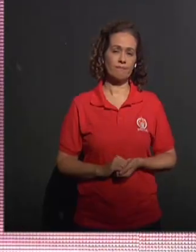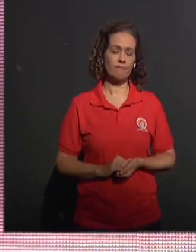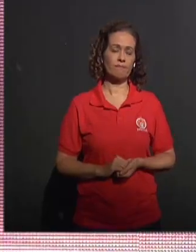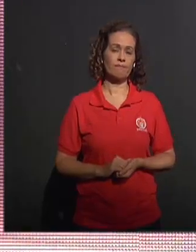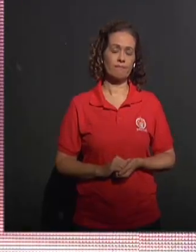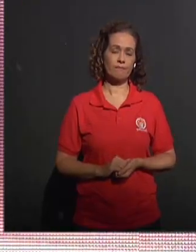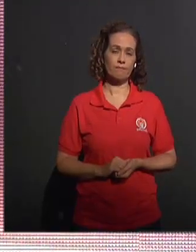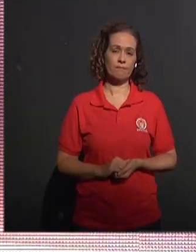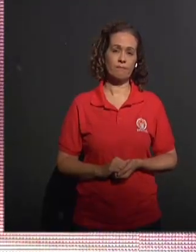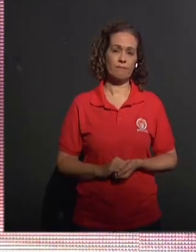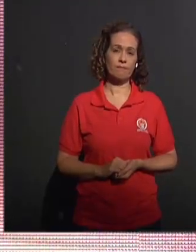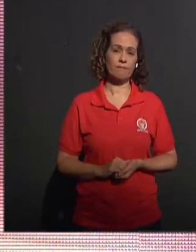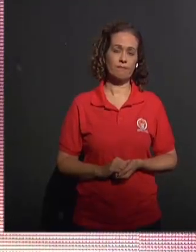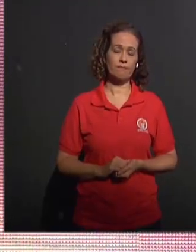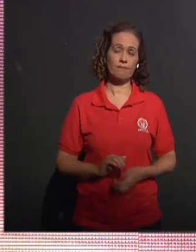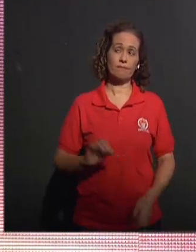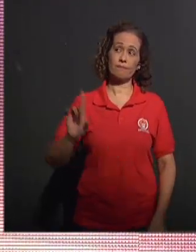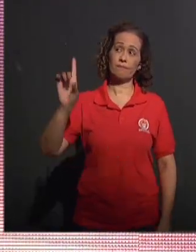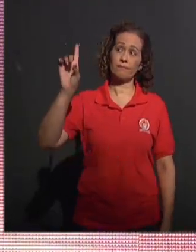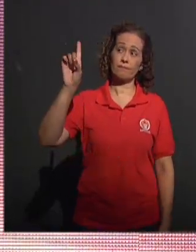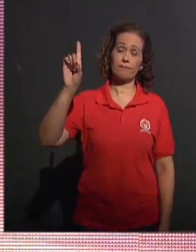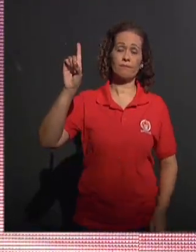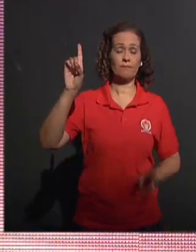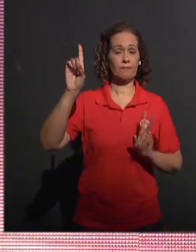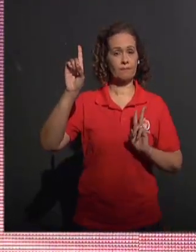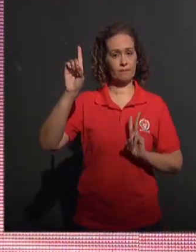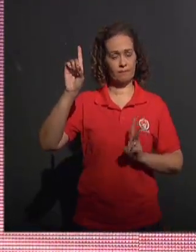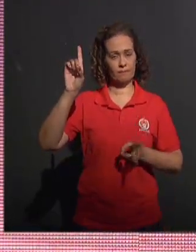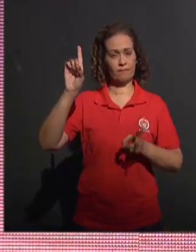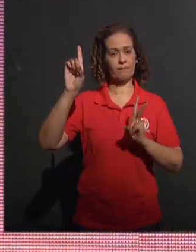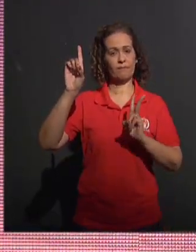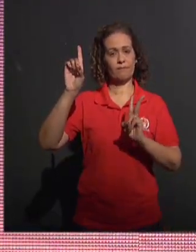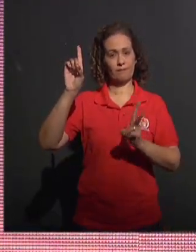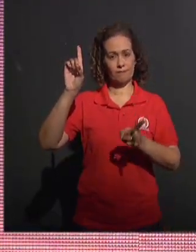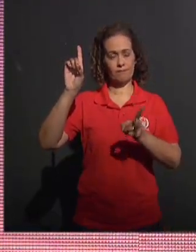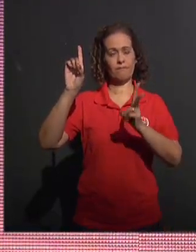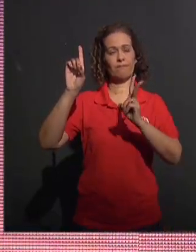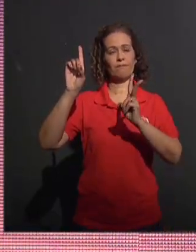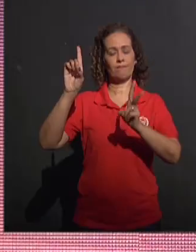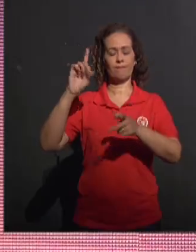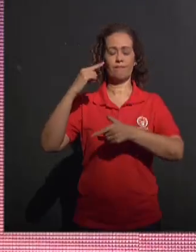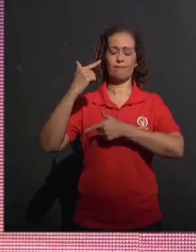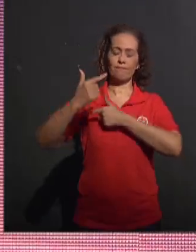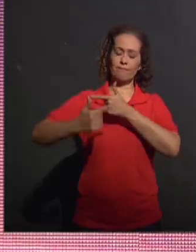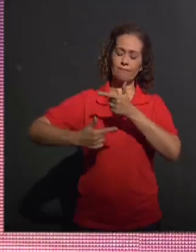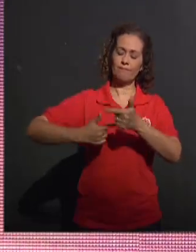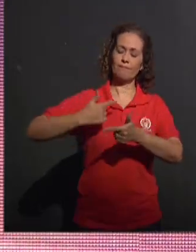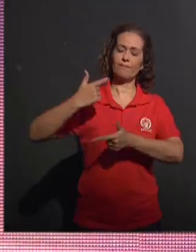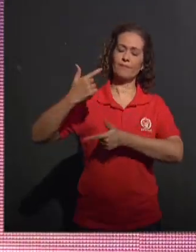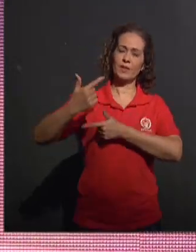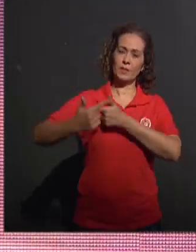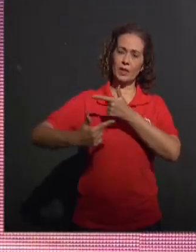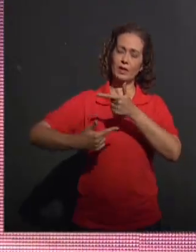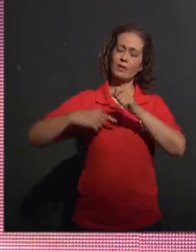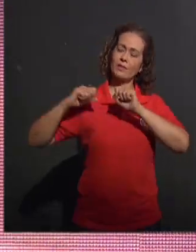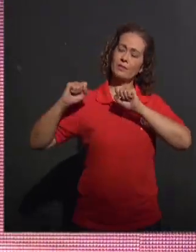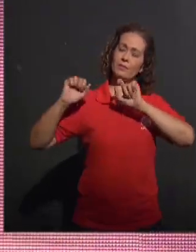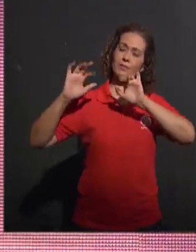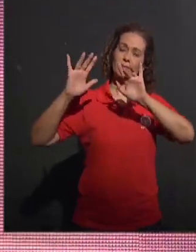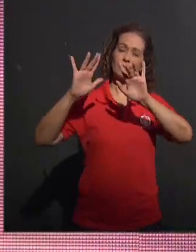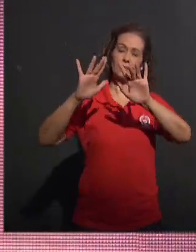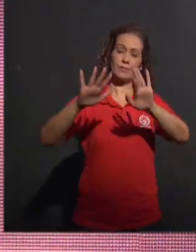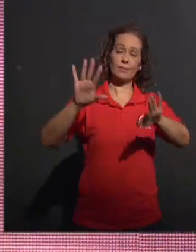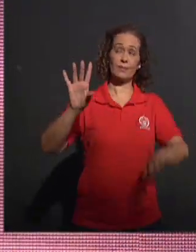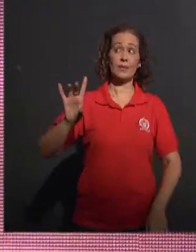ao mesmo tempo, Deus continua trabalhando. E eu sei que aquele que começou a boa